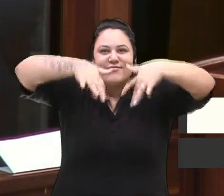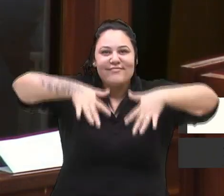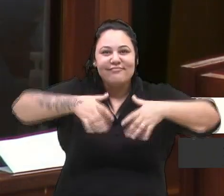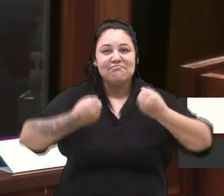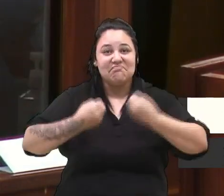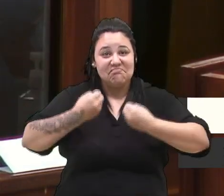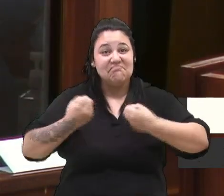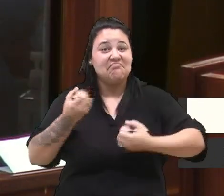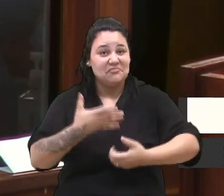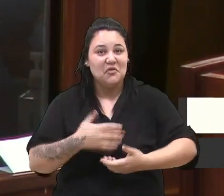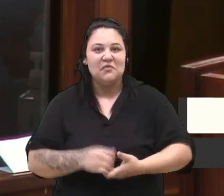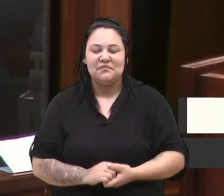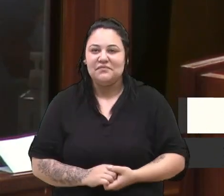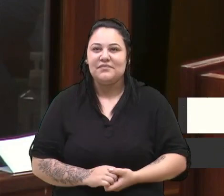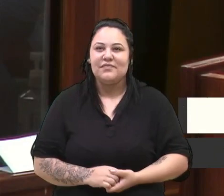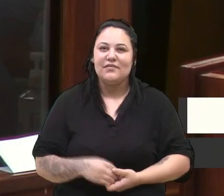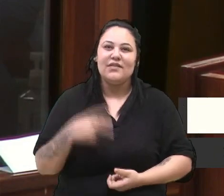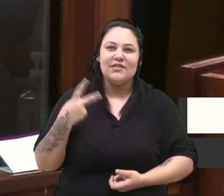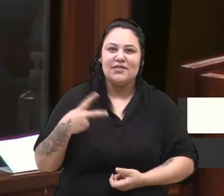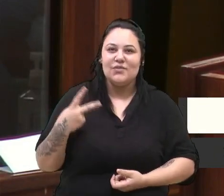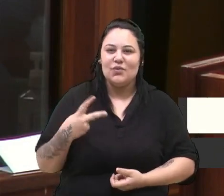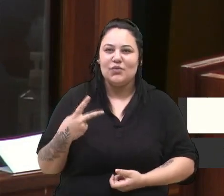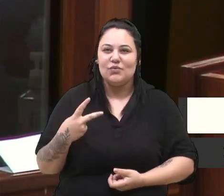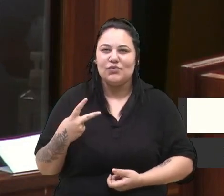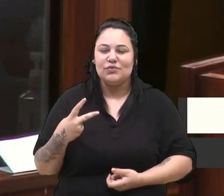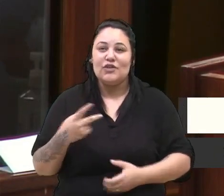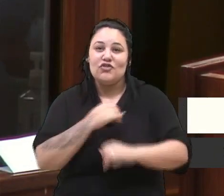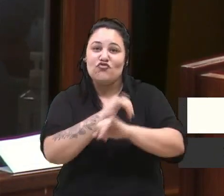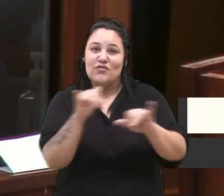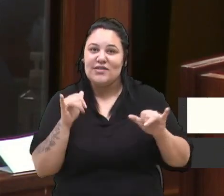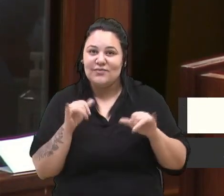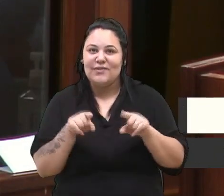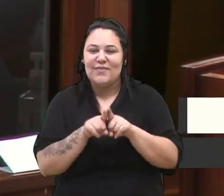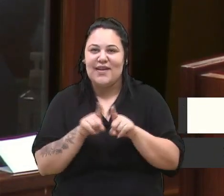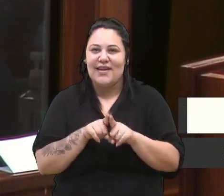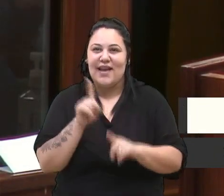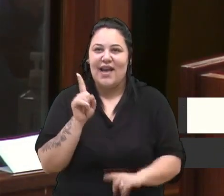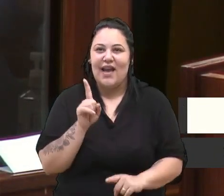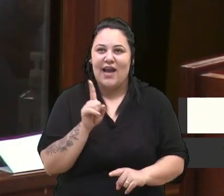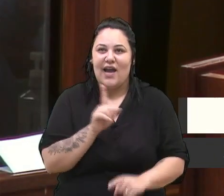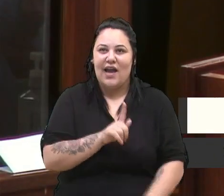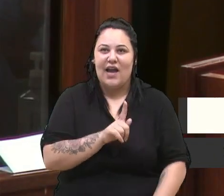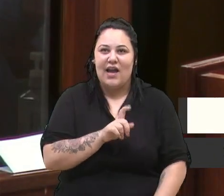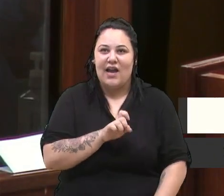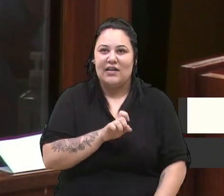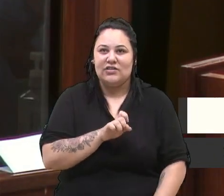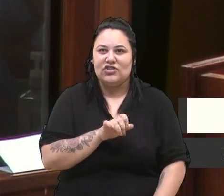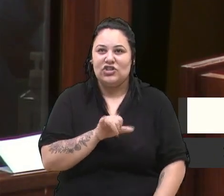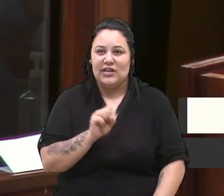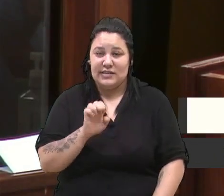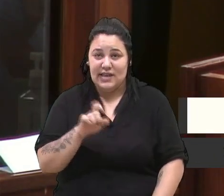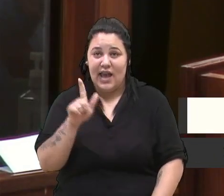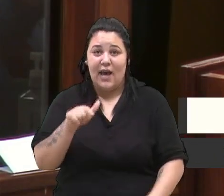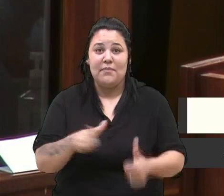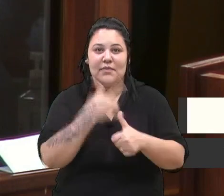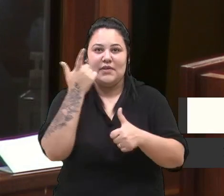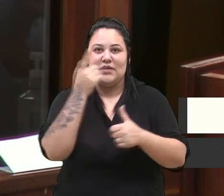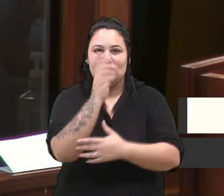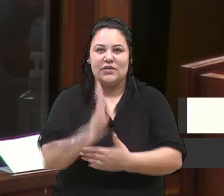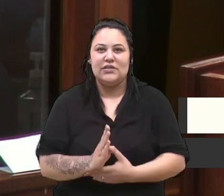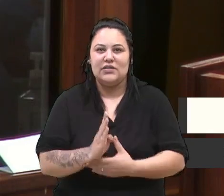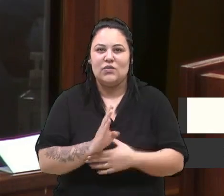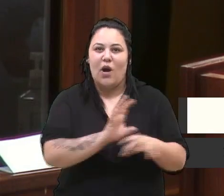novos. Segundo a SPA e a Geise, a Geise é a primeira no Brasil a adotar o